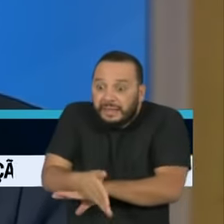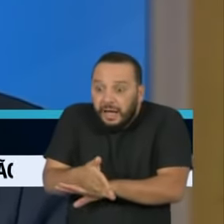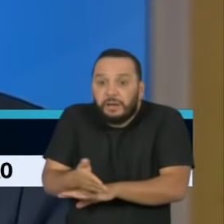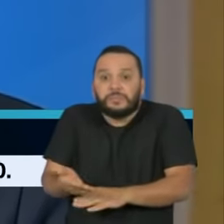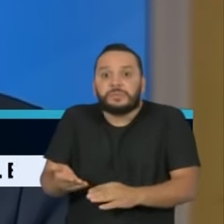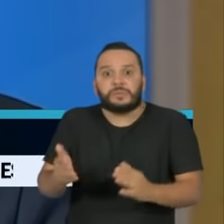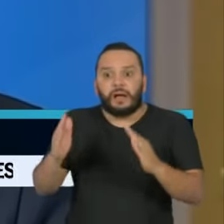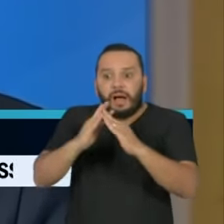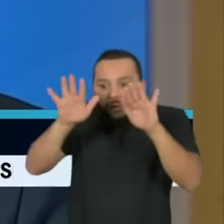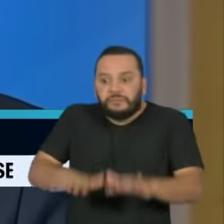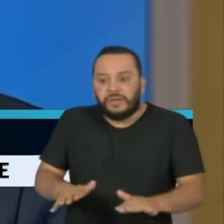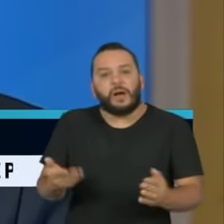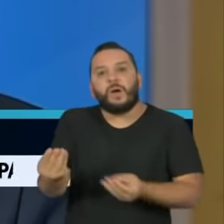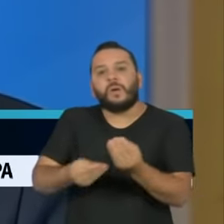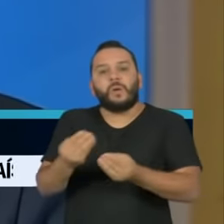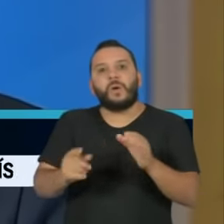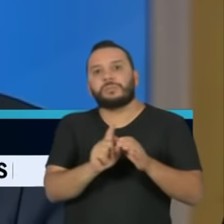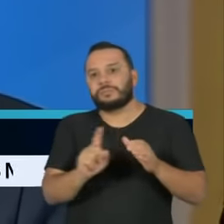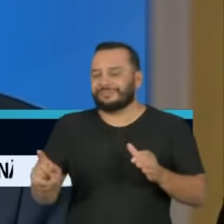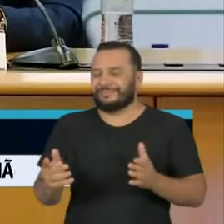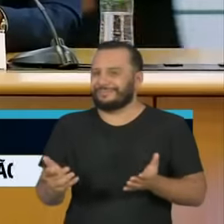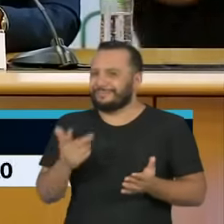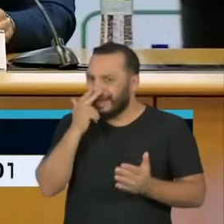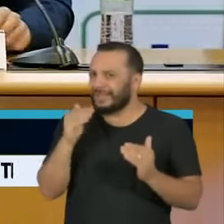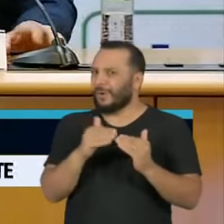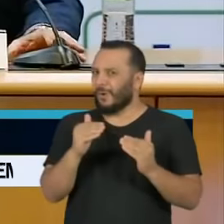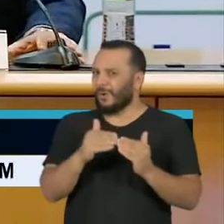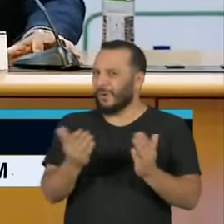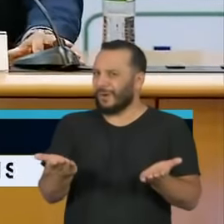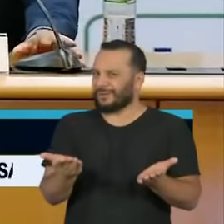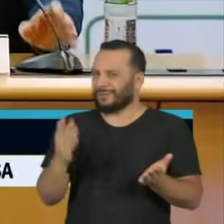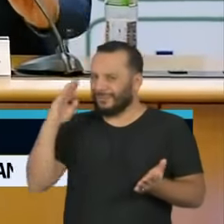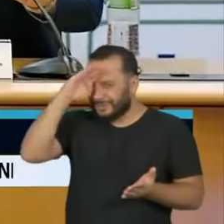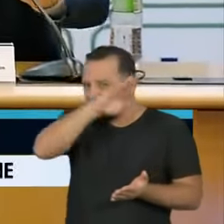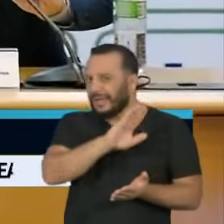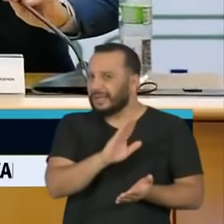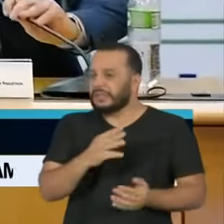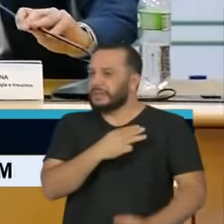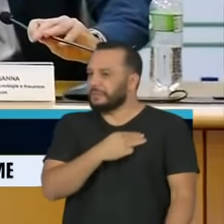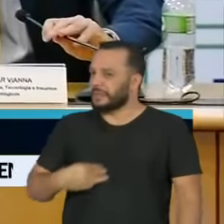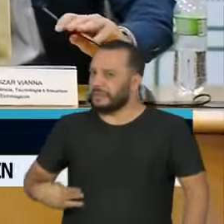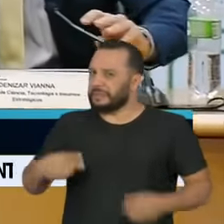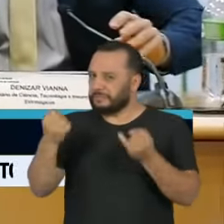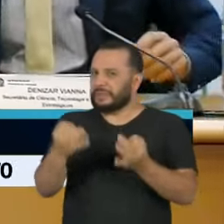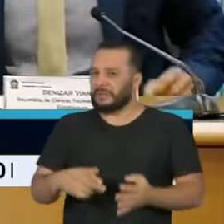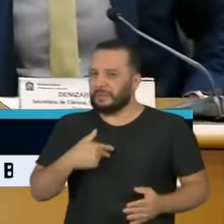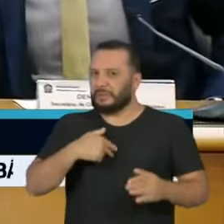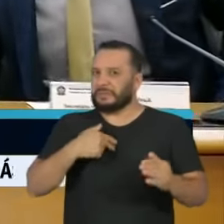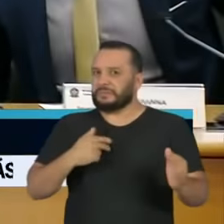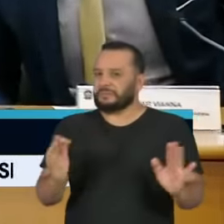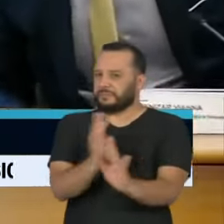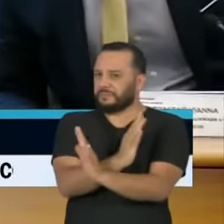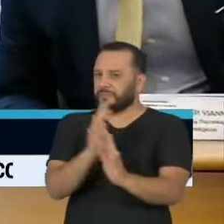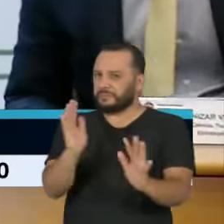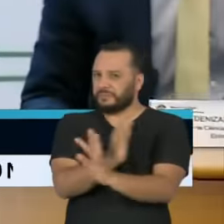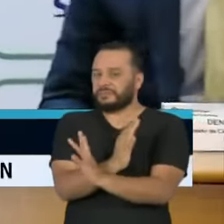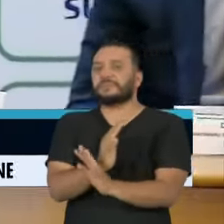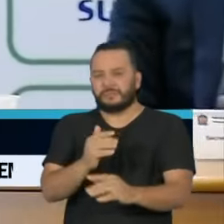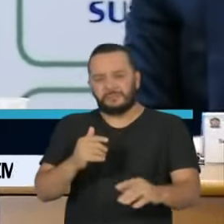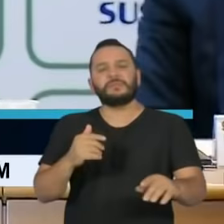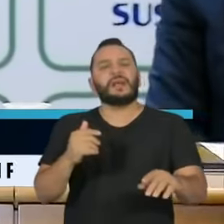posicionamento endossa o pronunciamento do presidente Jair Bolsonaro. O ministro afirmou que a restrição de circulação tem comprometido o sistema de